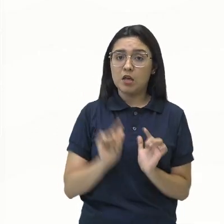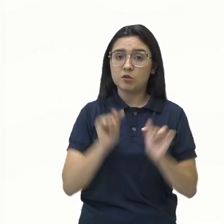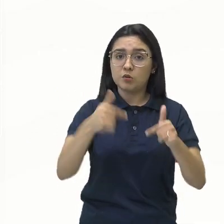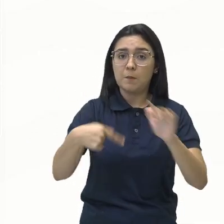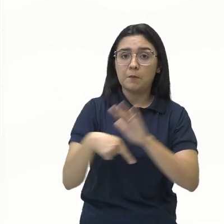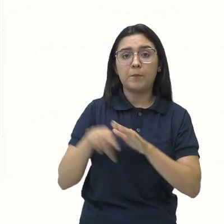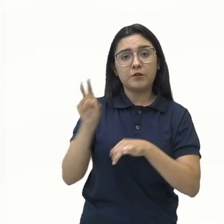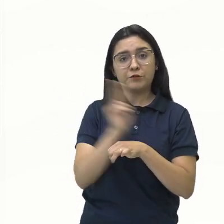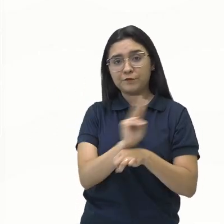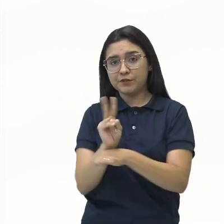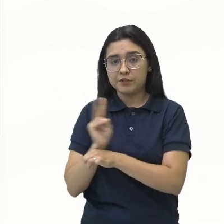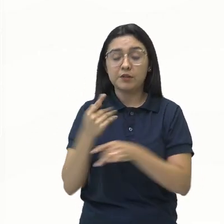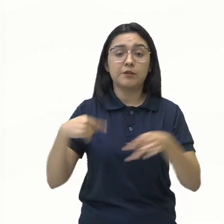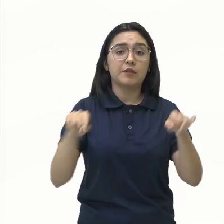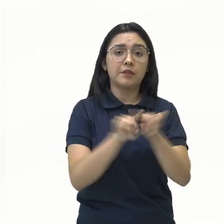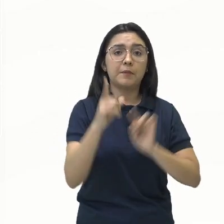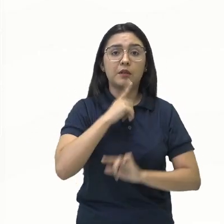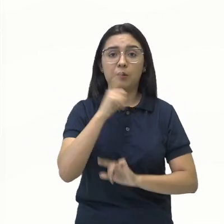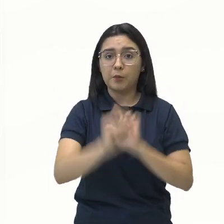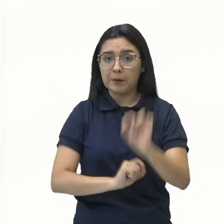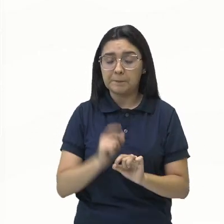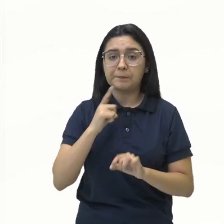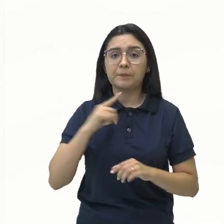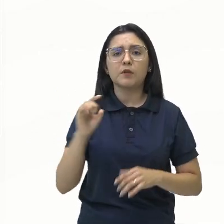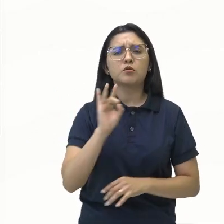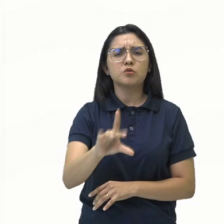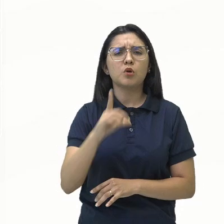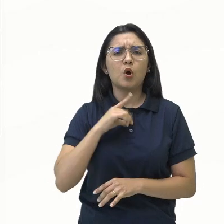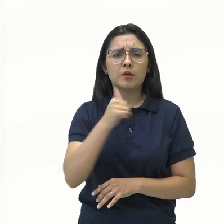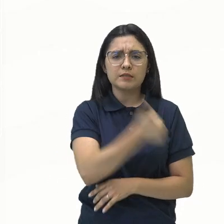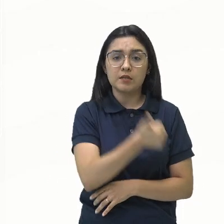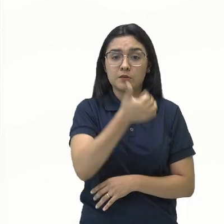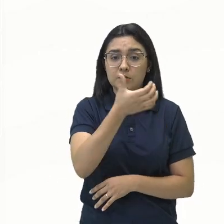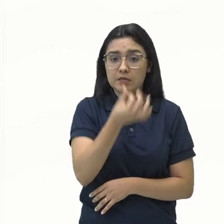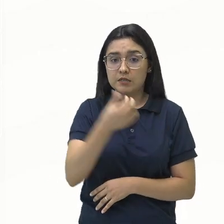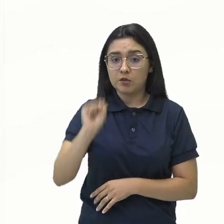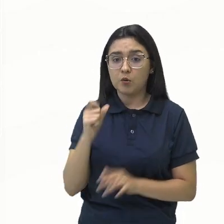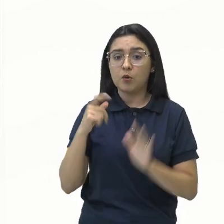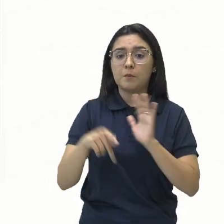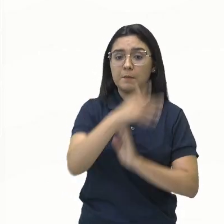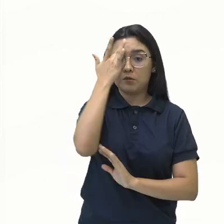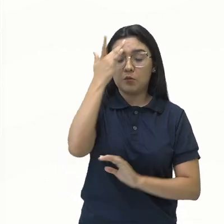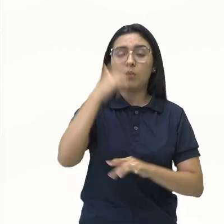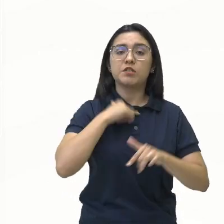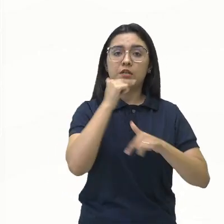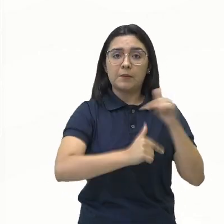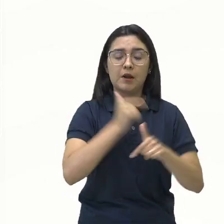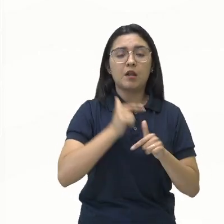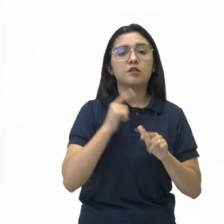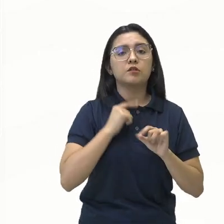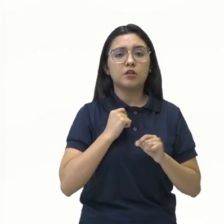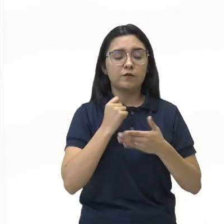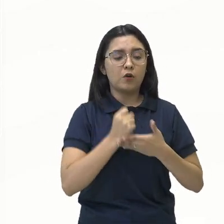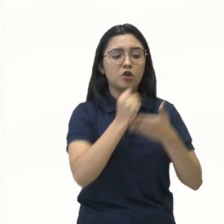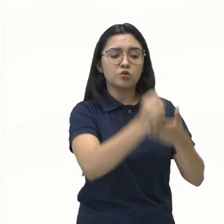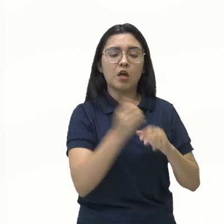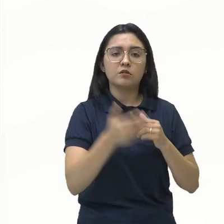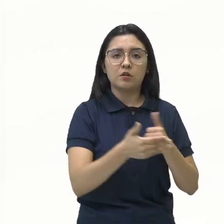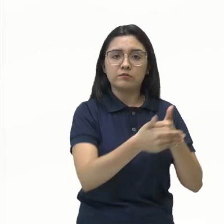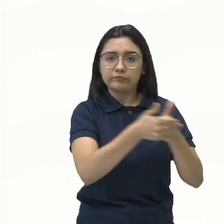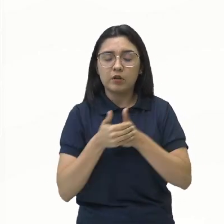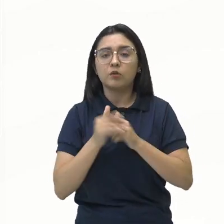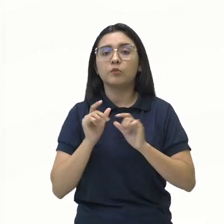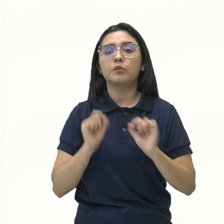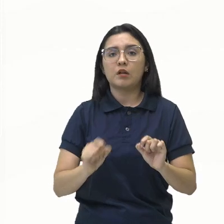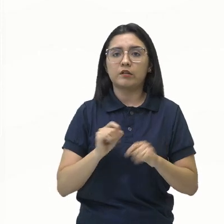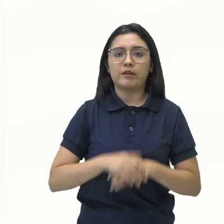de fiscalização. E a gente tem aqui apenas 168 trabalhadores resgatados de situações